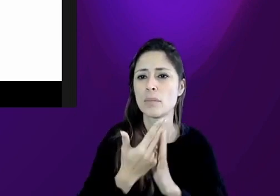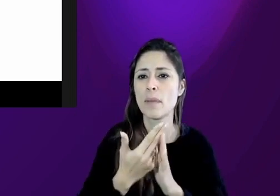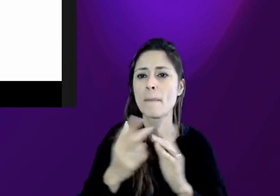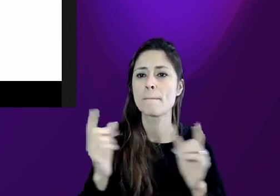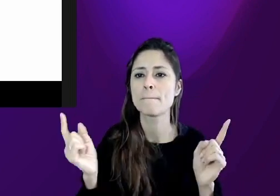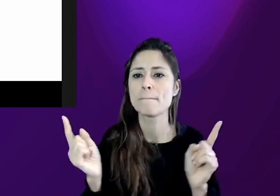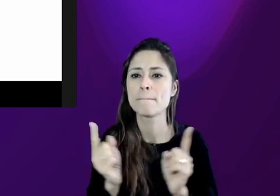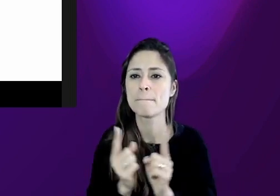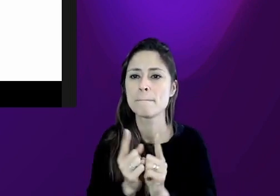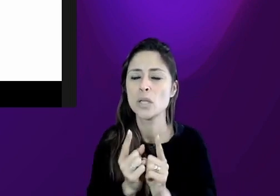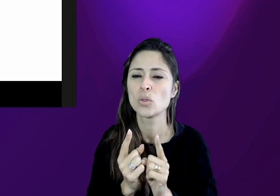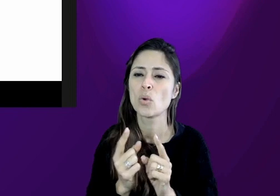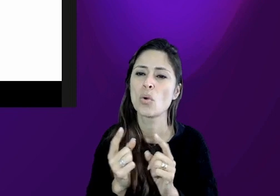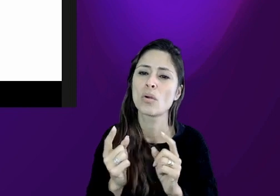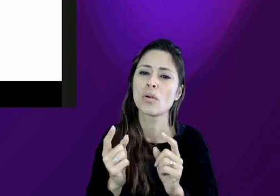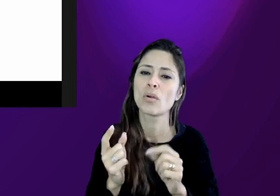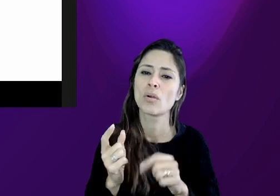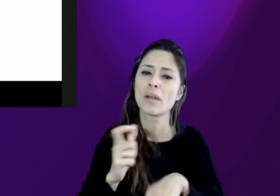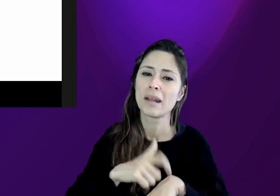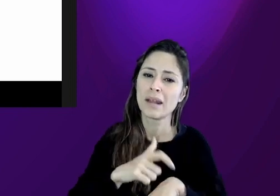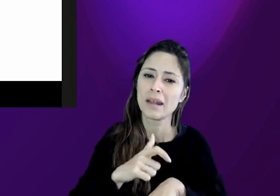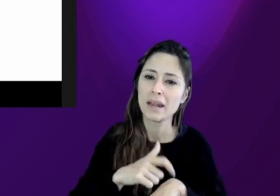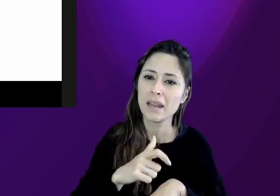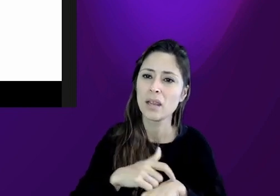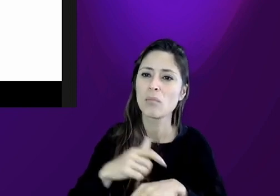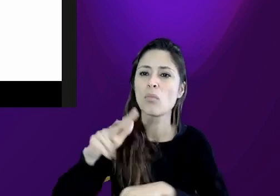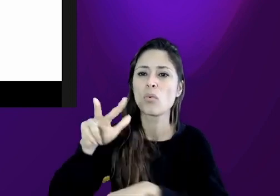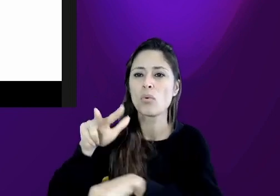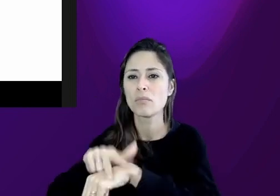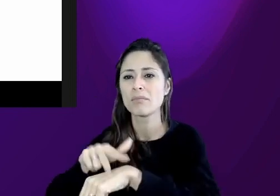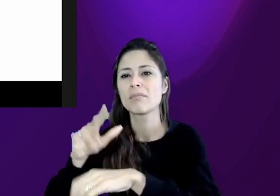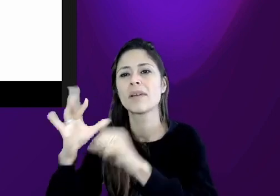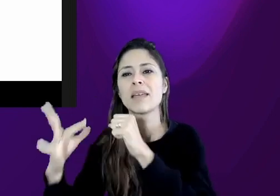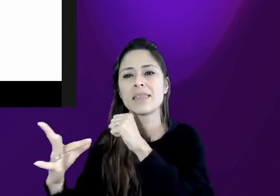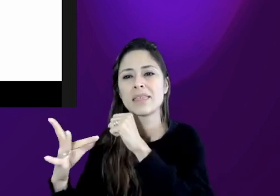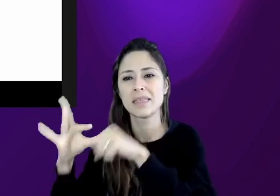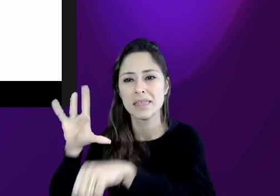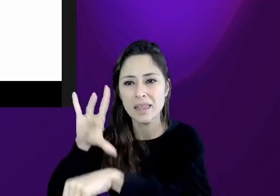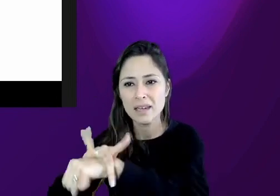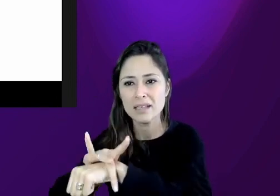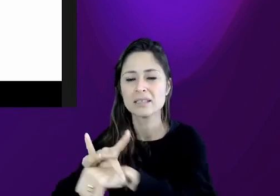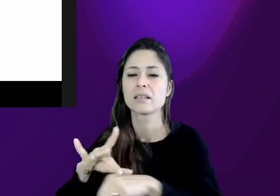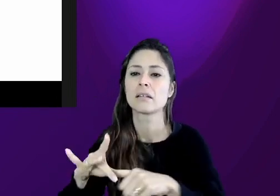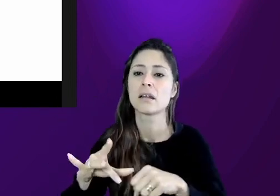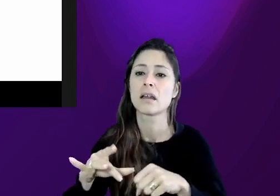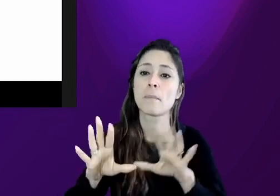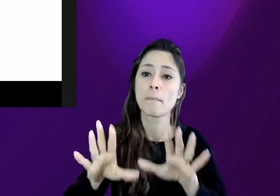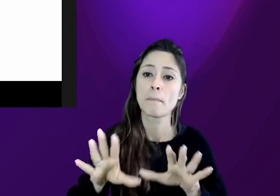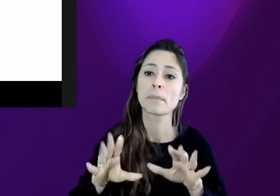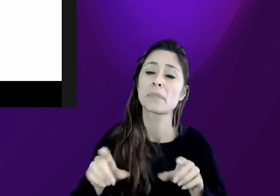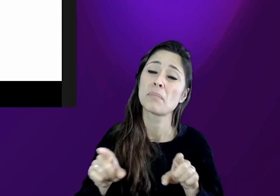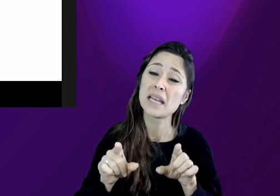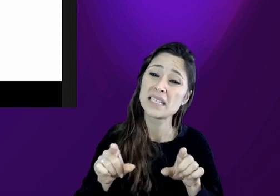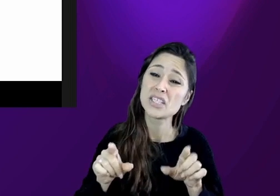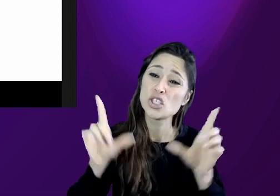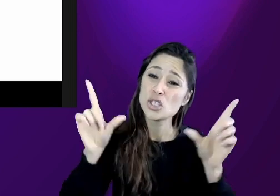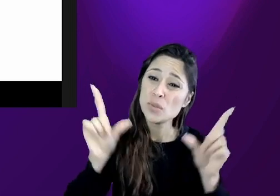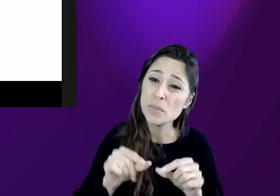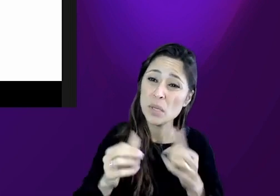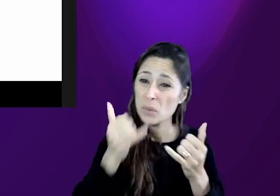da dieta e um menor tempo de internação, sem comprovar a diminuição de complicações pós-operatórias,